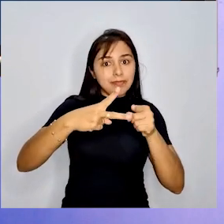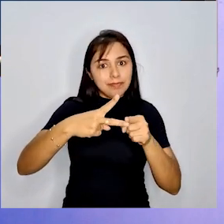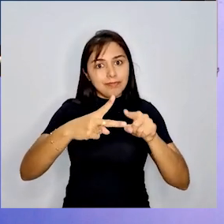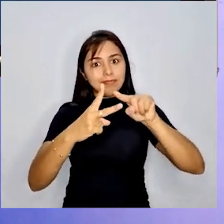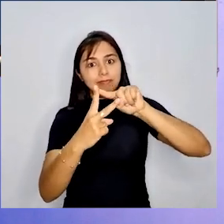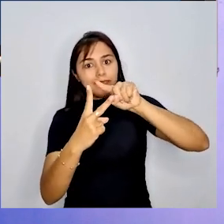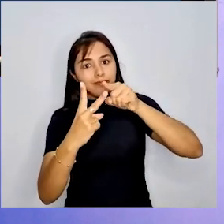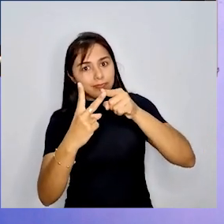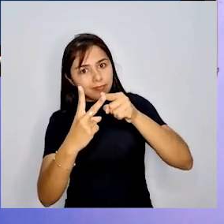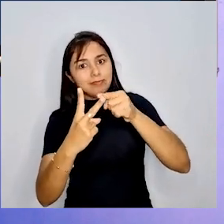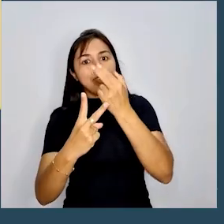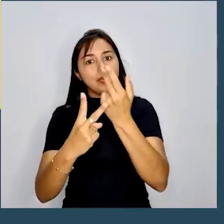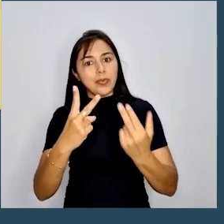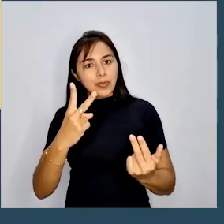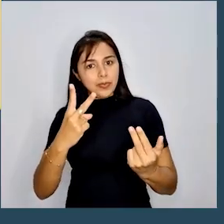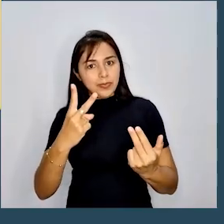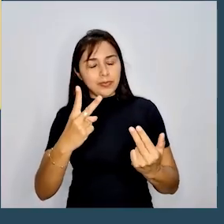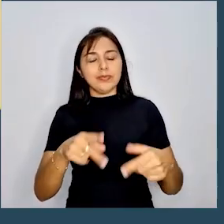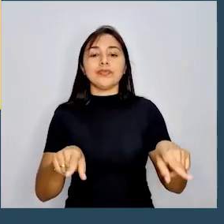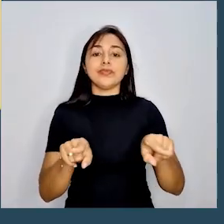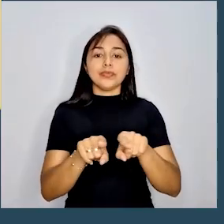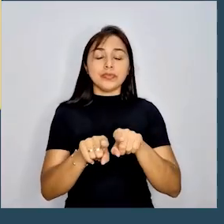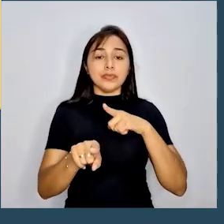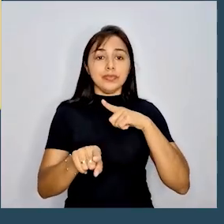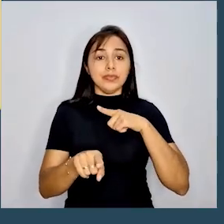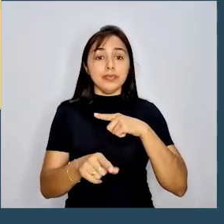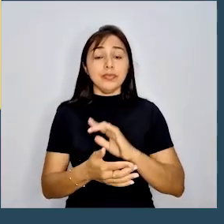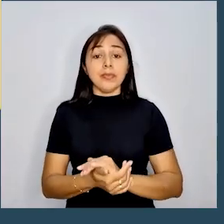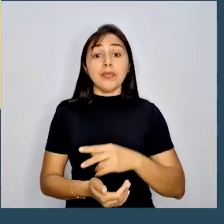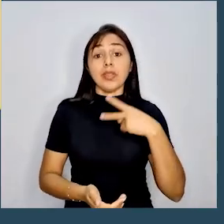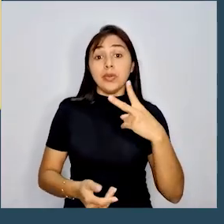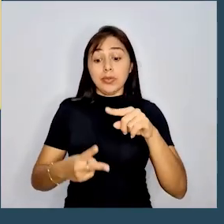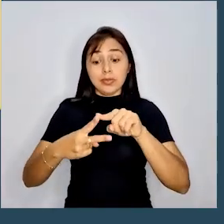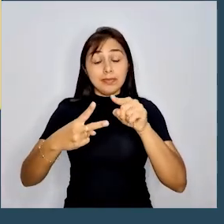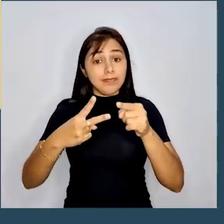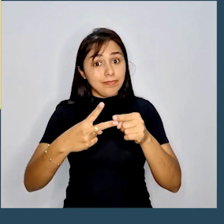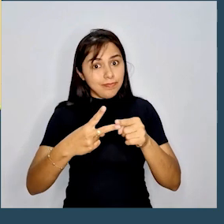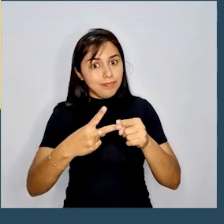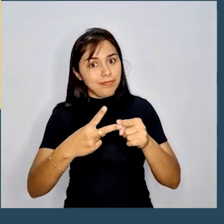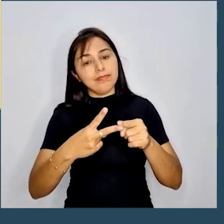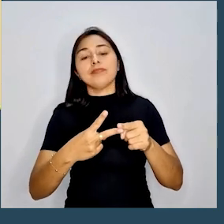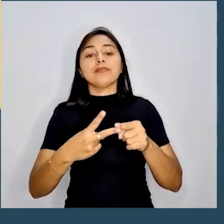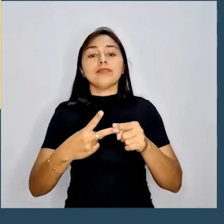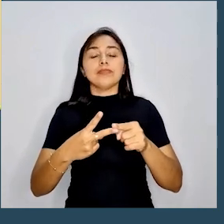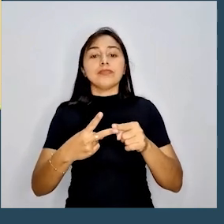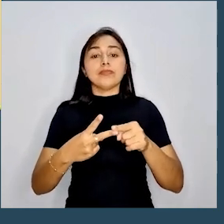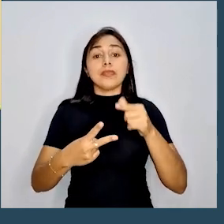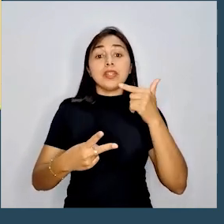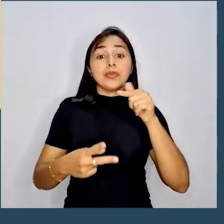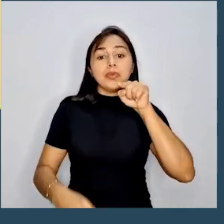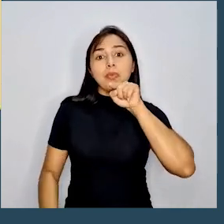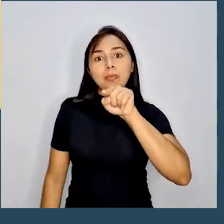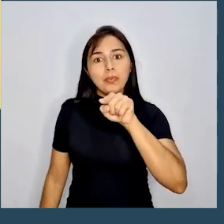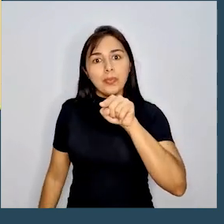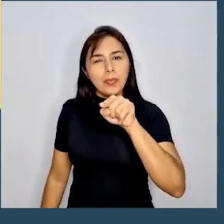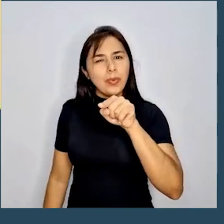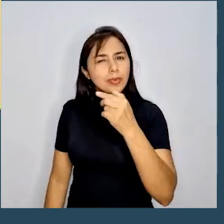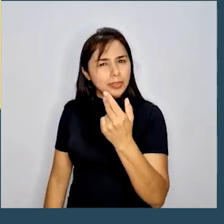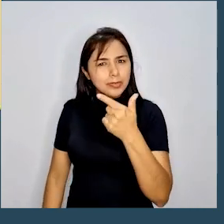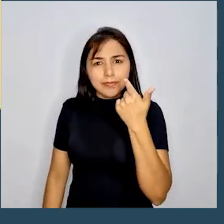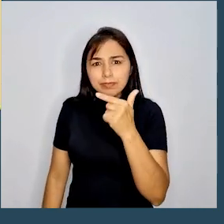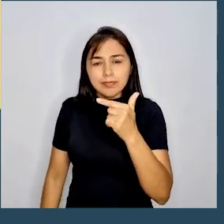comum. Dois ângulos consecutivos que não possuem pontos internos comuns são chamados de